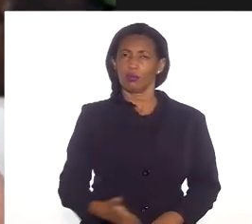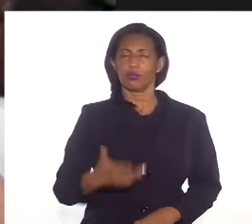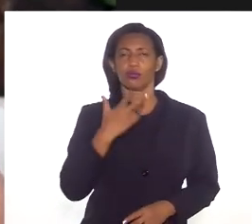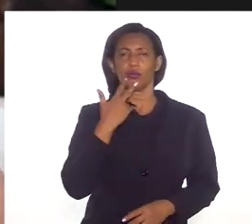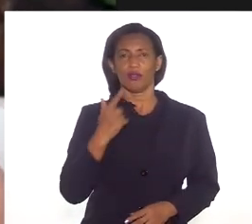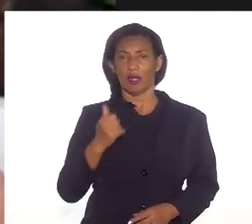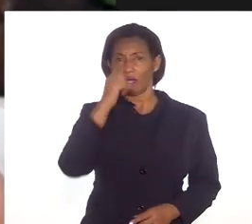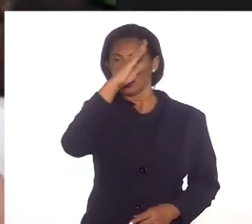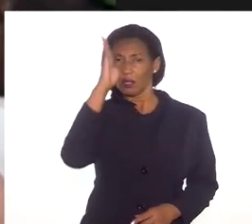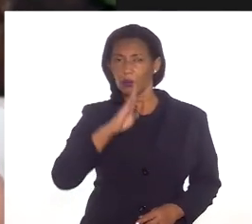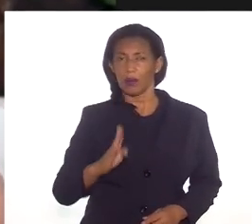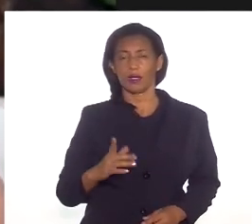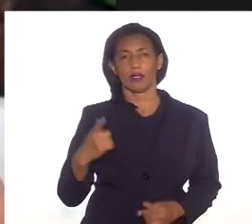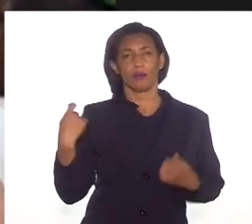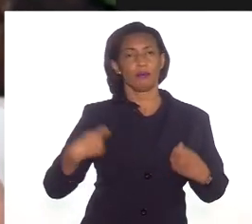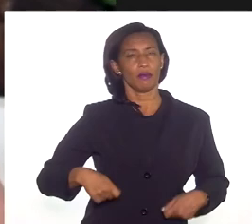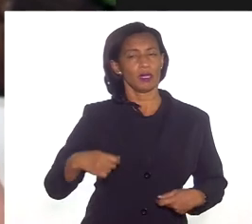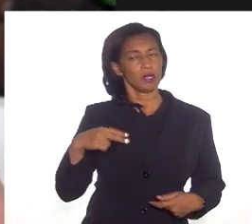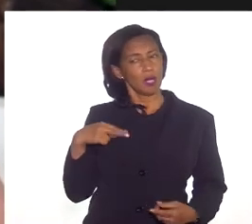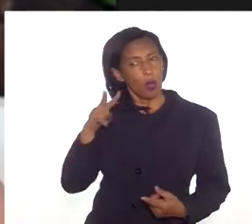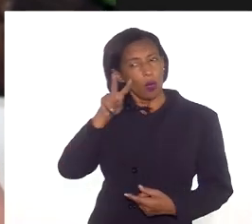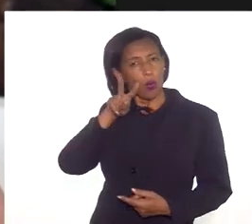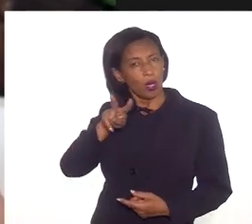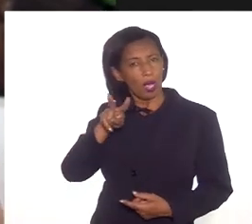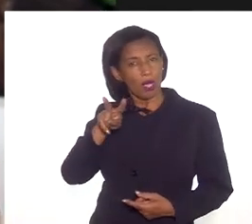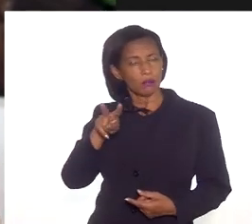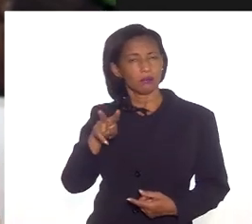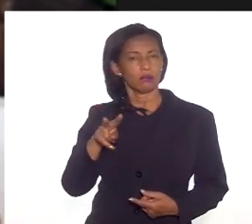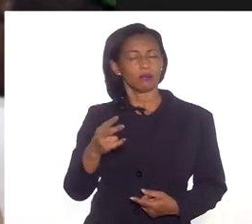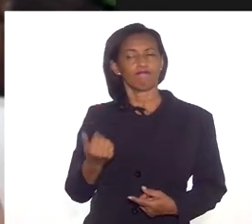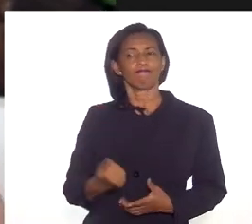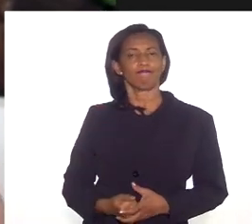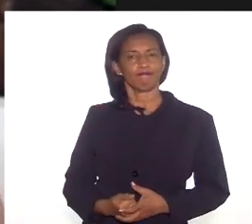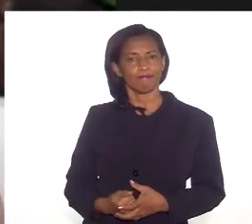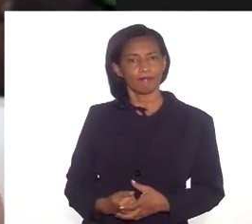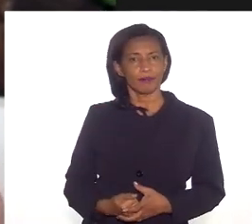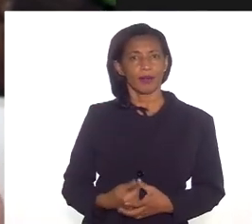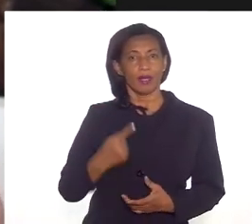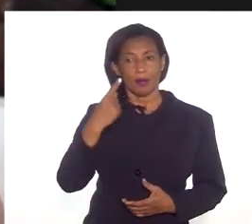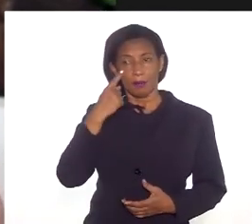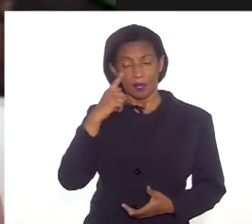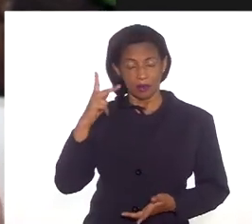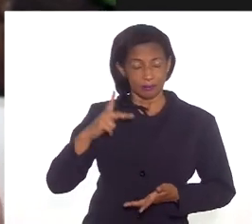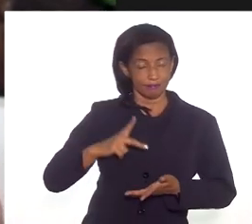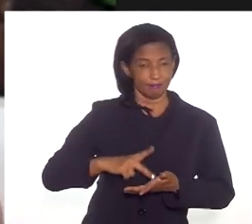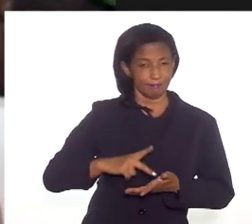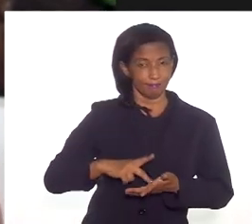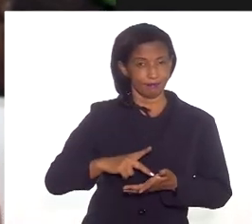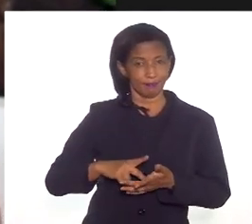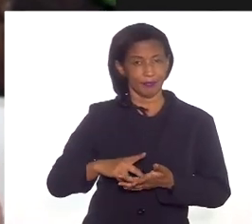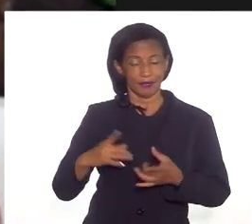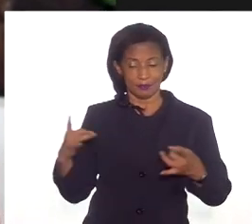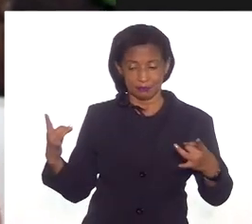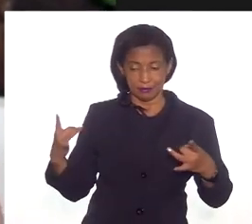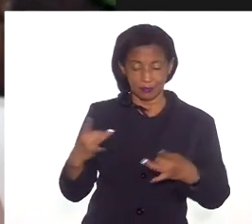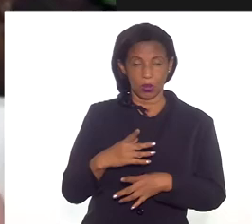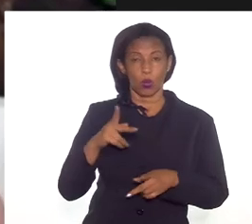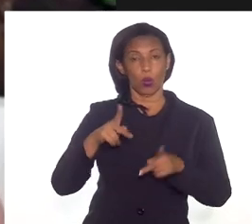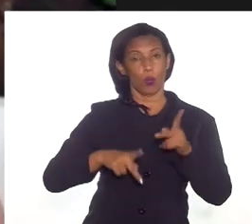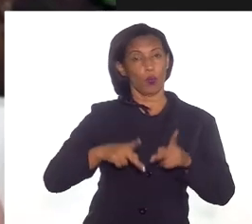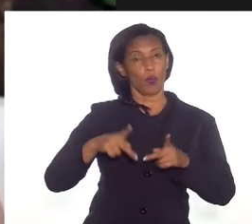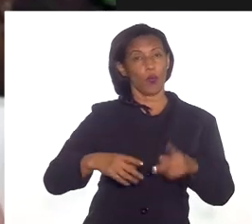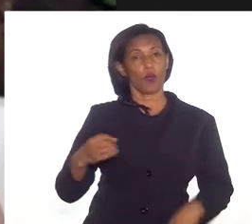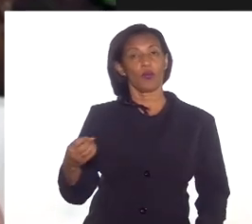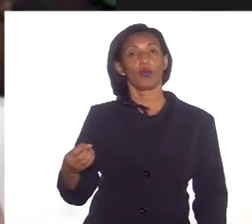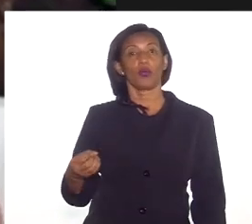dizer, não é, que o Brasil precisa olhar para trás para ele poder efetivamente se constituir como